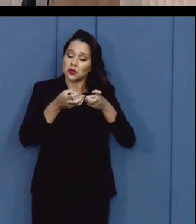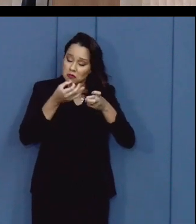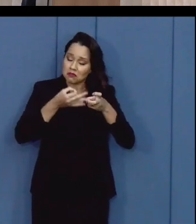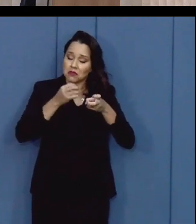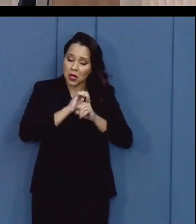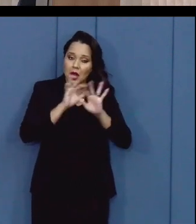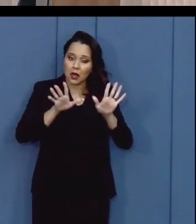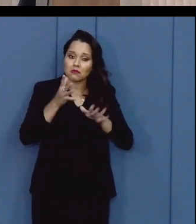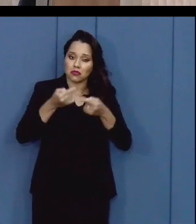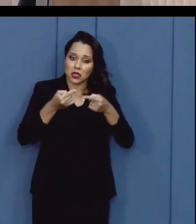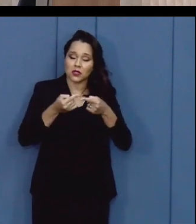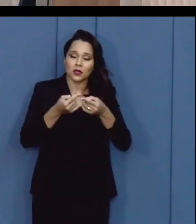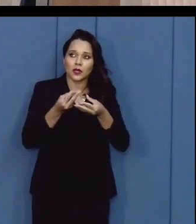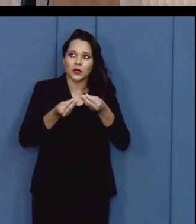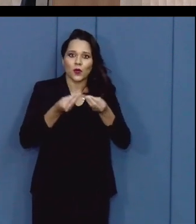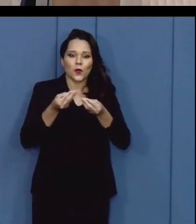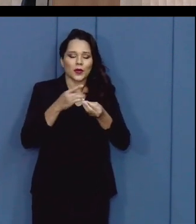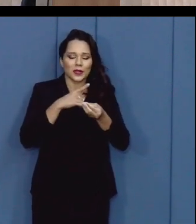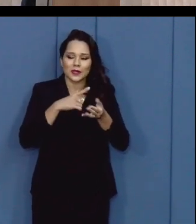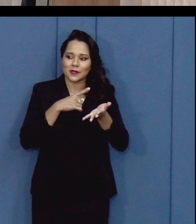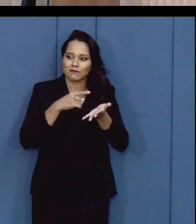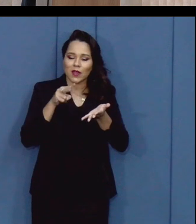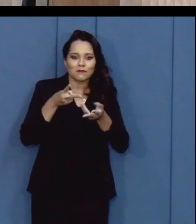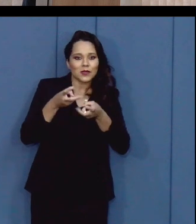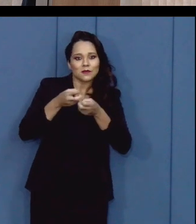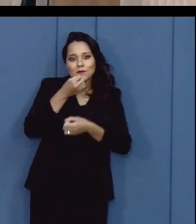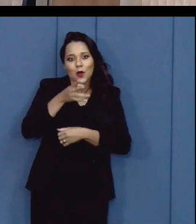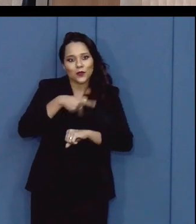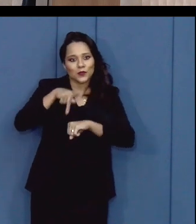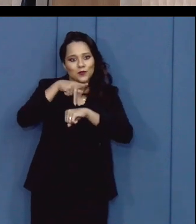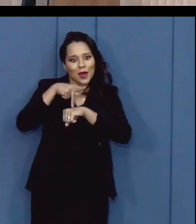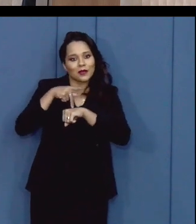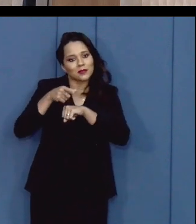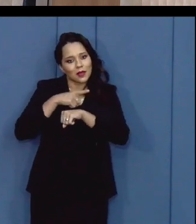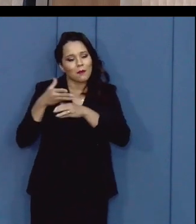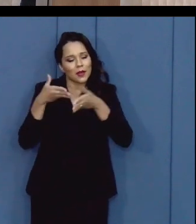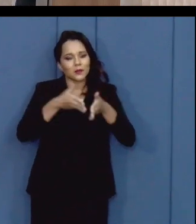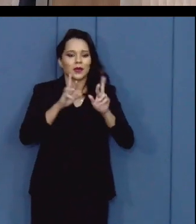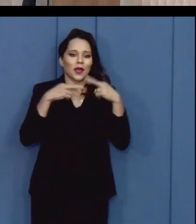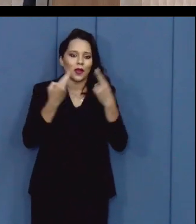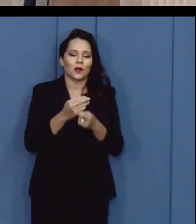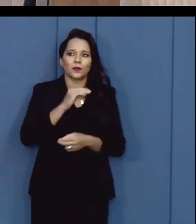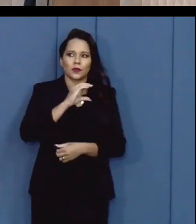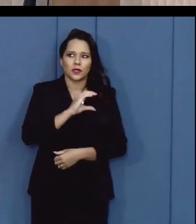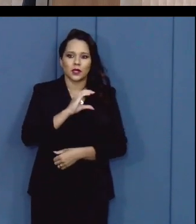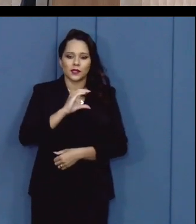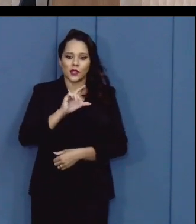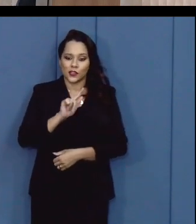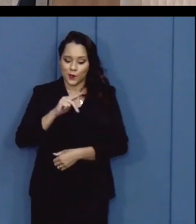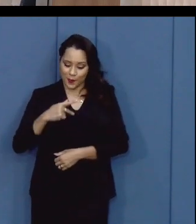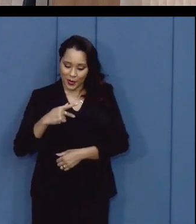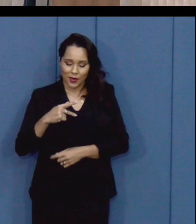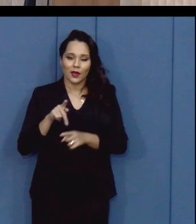políticos, uma reação extremamente positiva dos países que estavam participando da reunião do CCGP